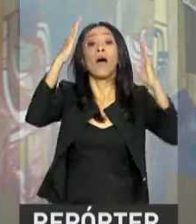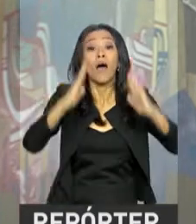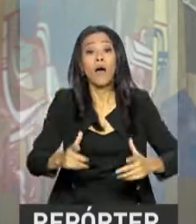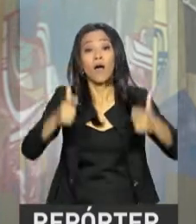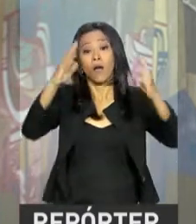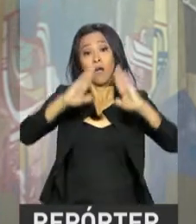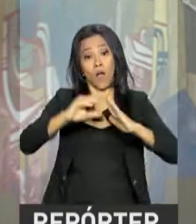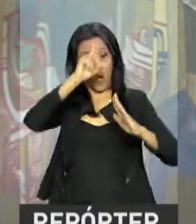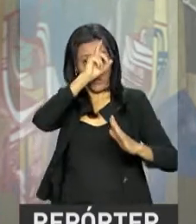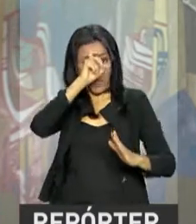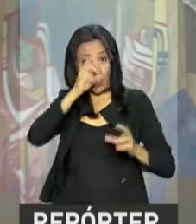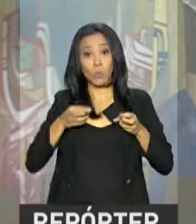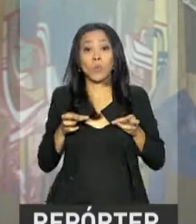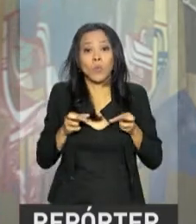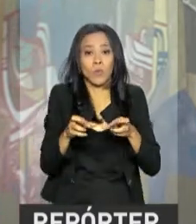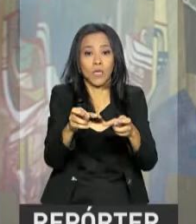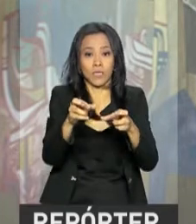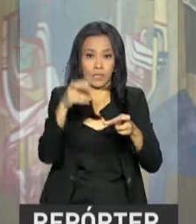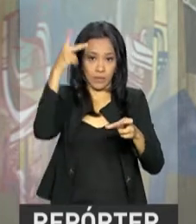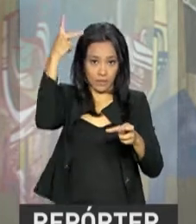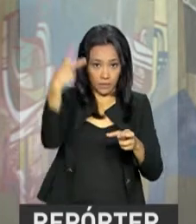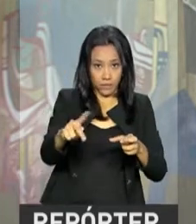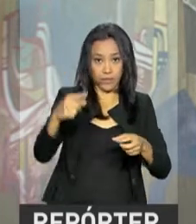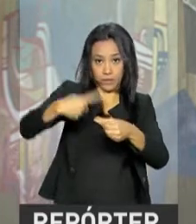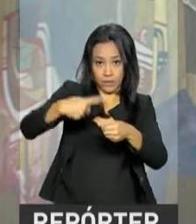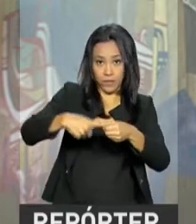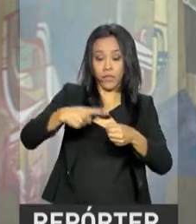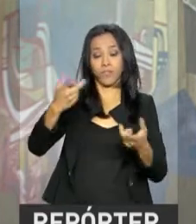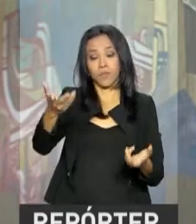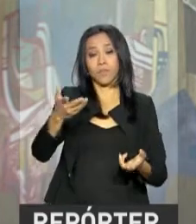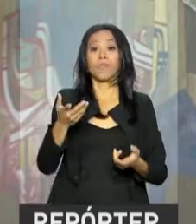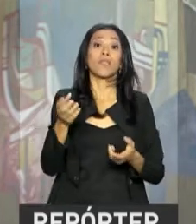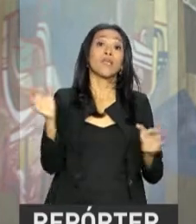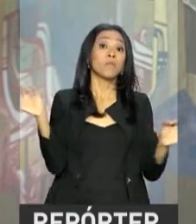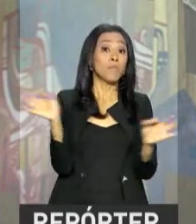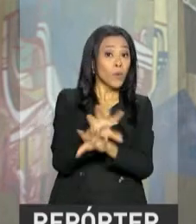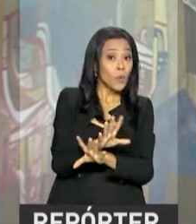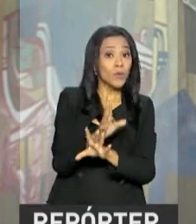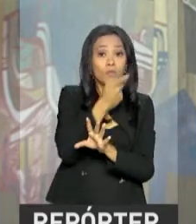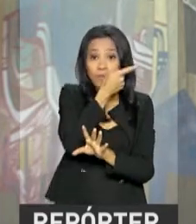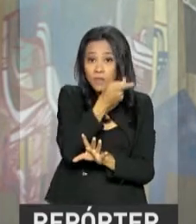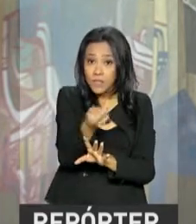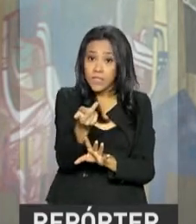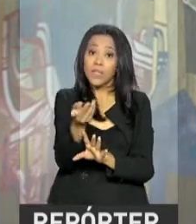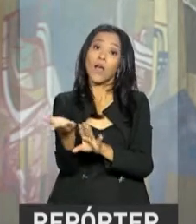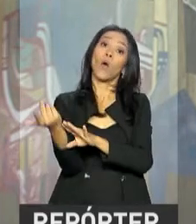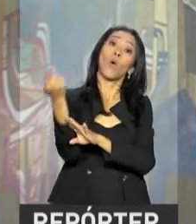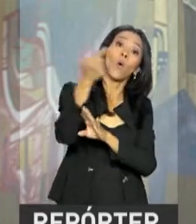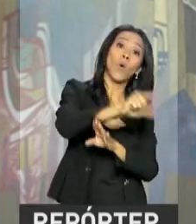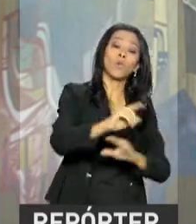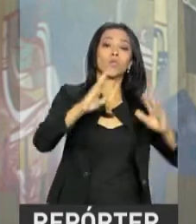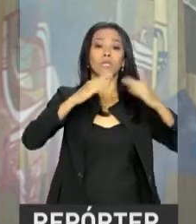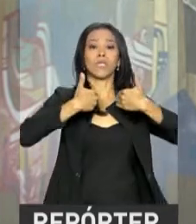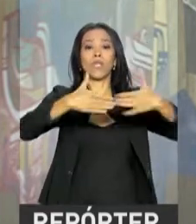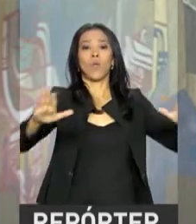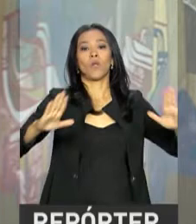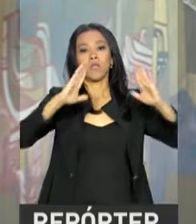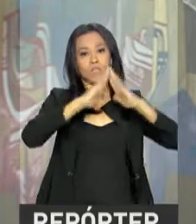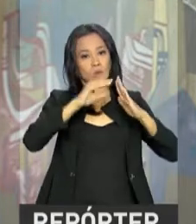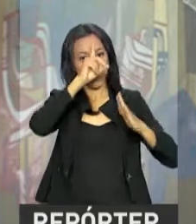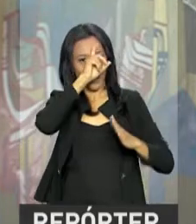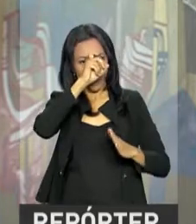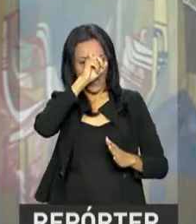barretos o presidente encerra a visita à região com a inauguração do hospital notre dame também em